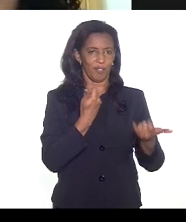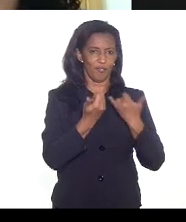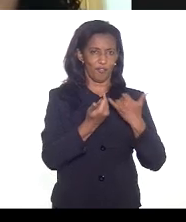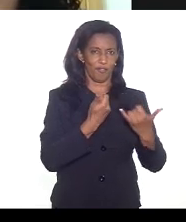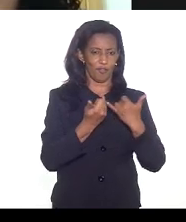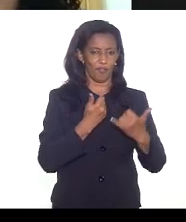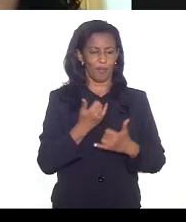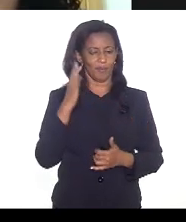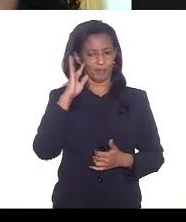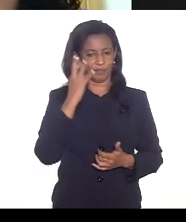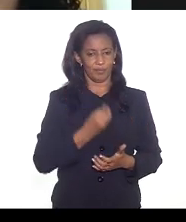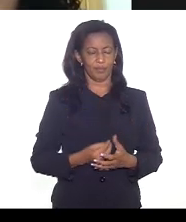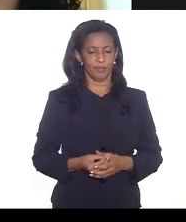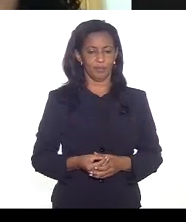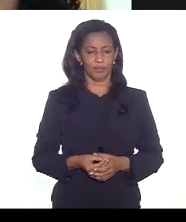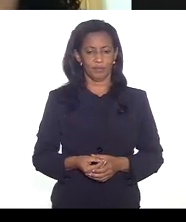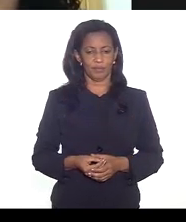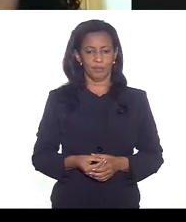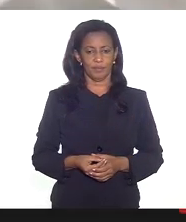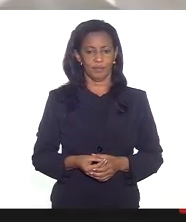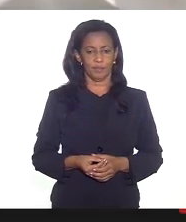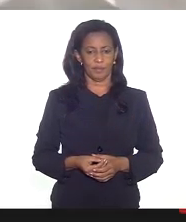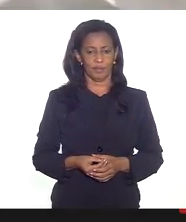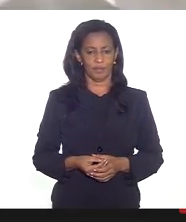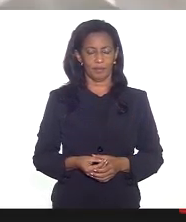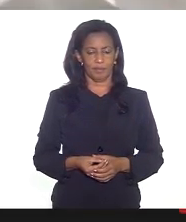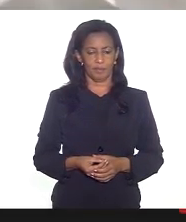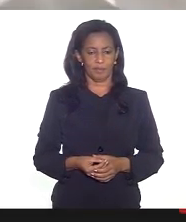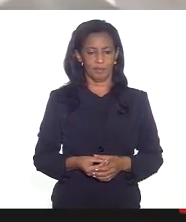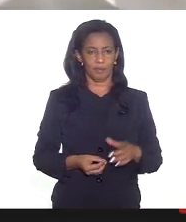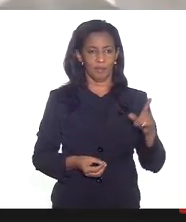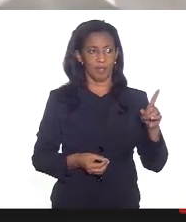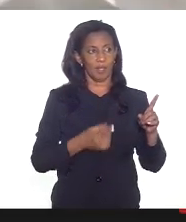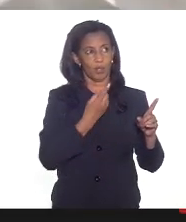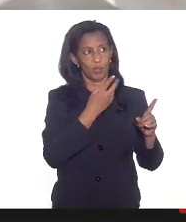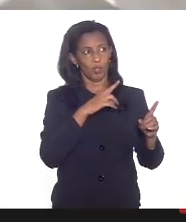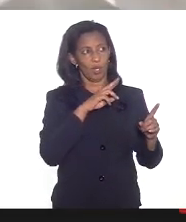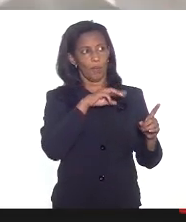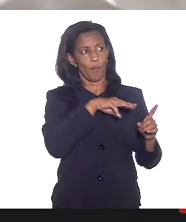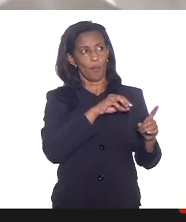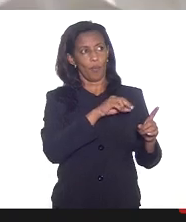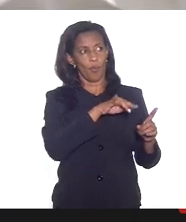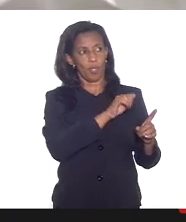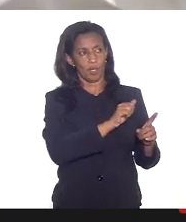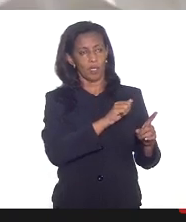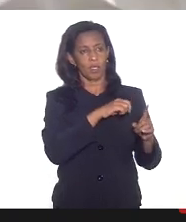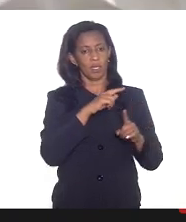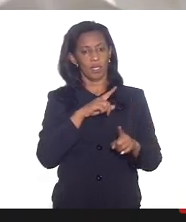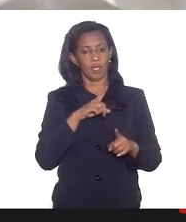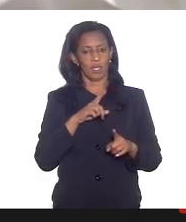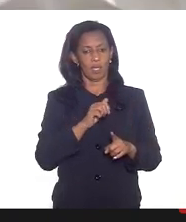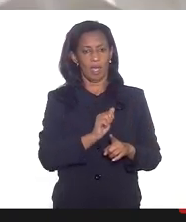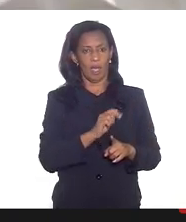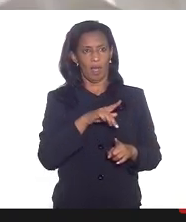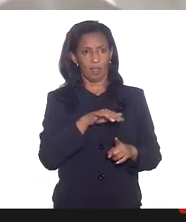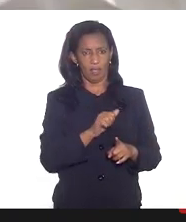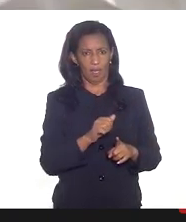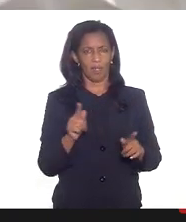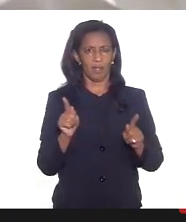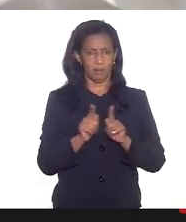atualizada para as decisões da Defensoria é eu vou passar para Doutora Monique e para Doutora Adélia que pediu para